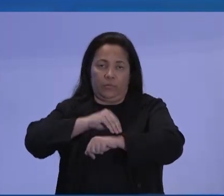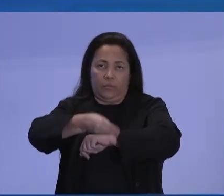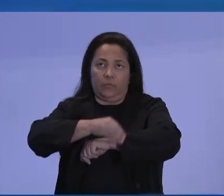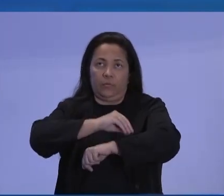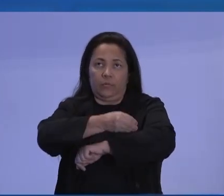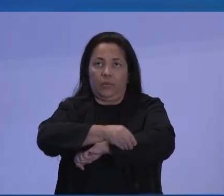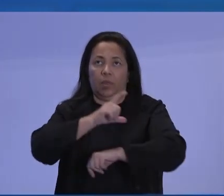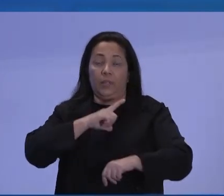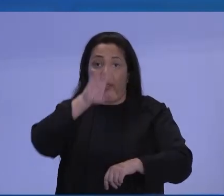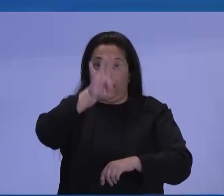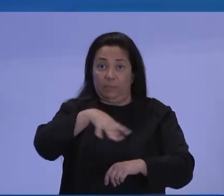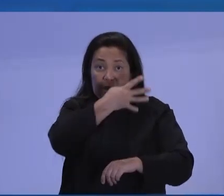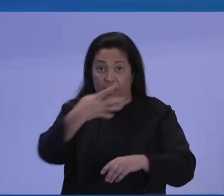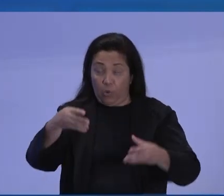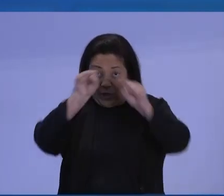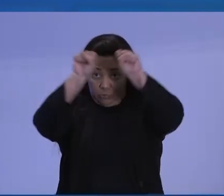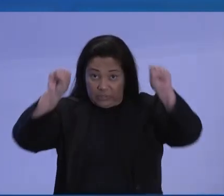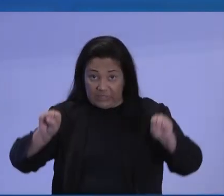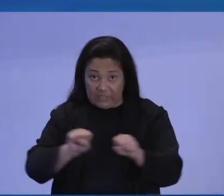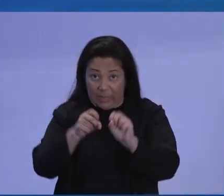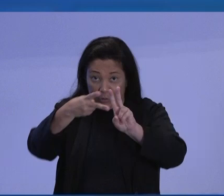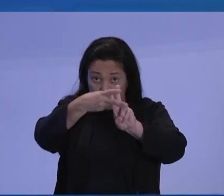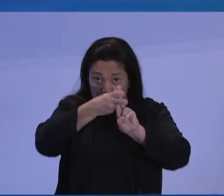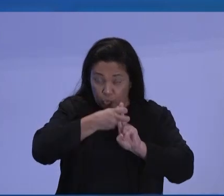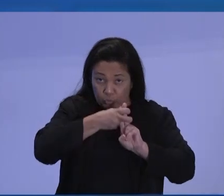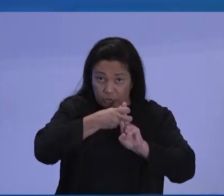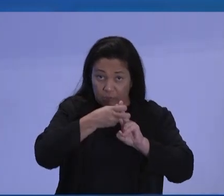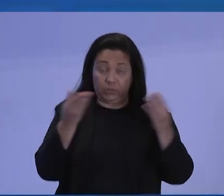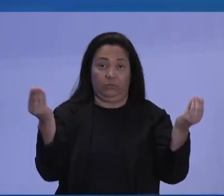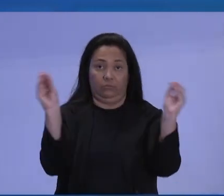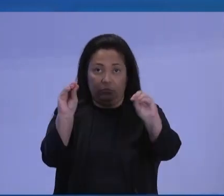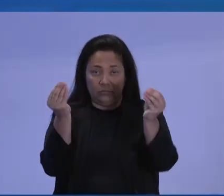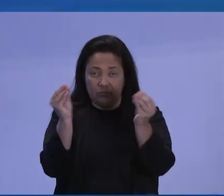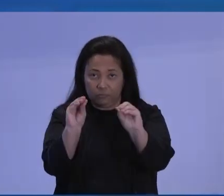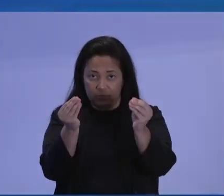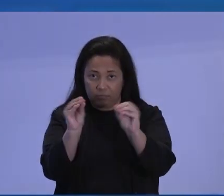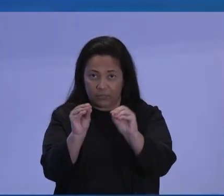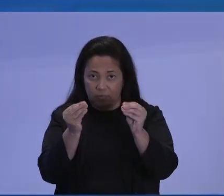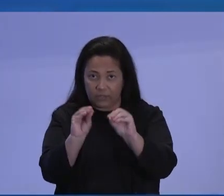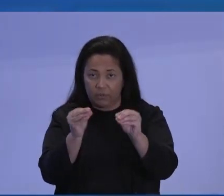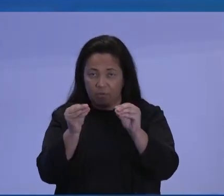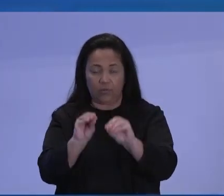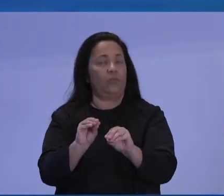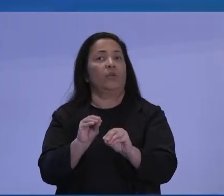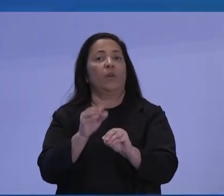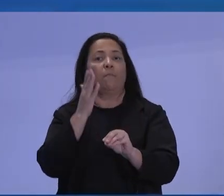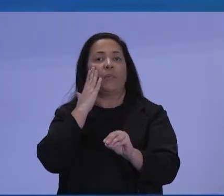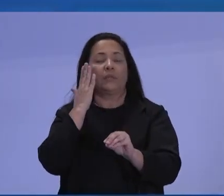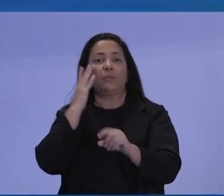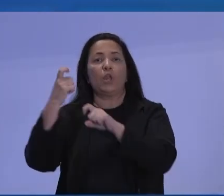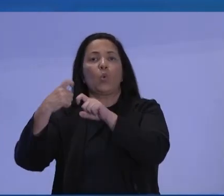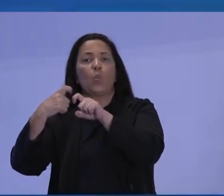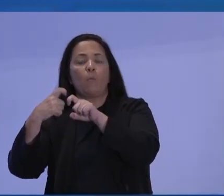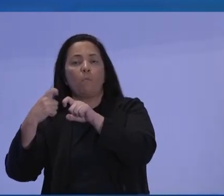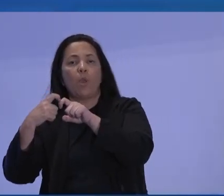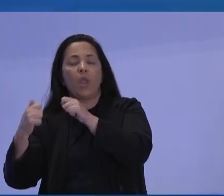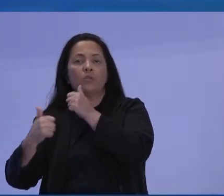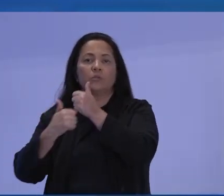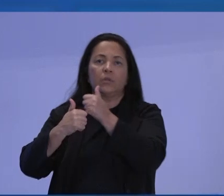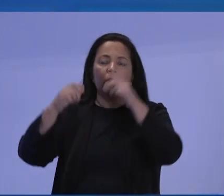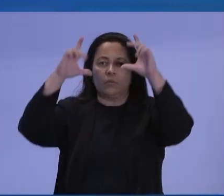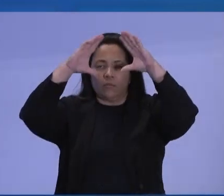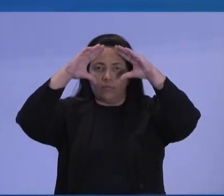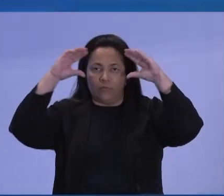painel InfoSaúde, que tanto o médico assistente, o